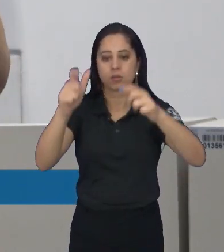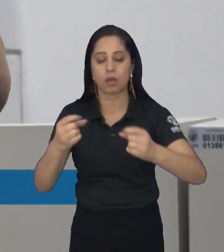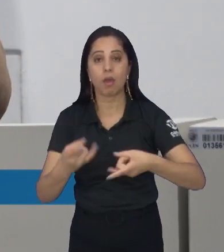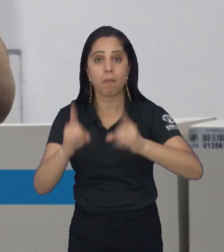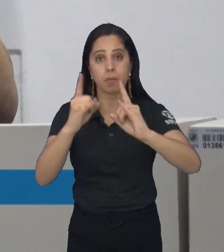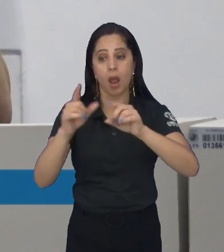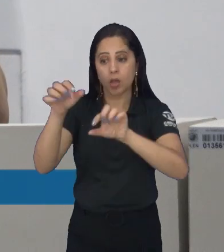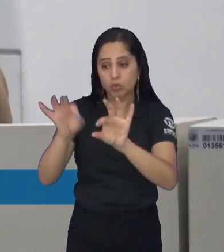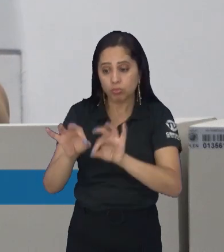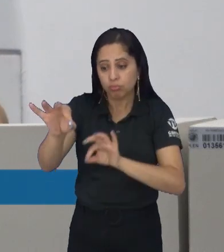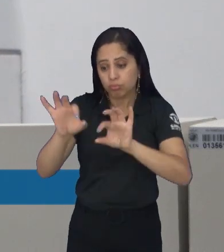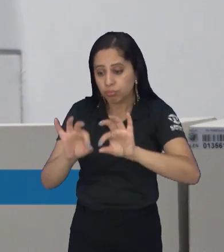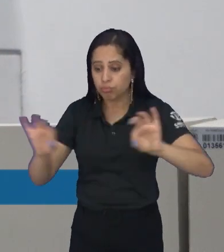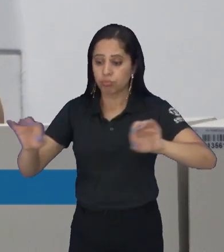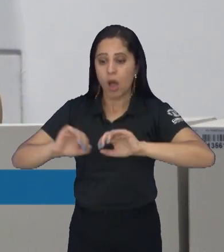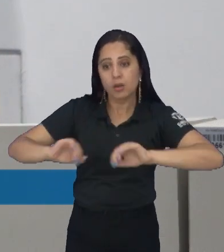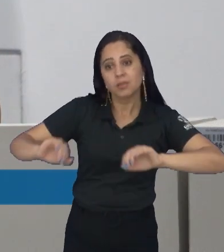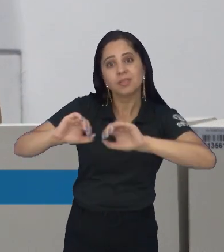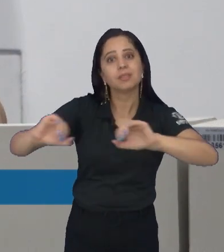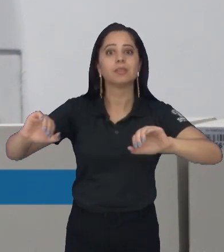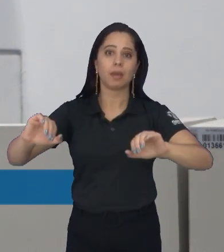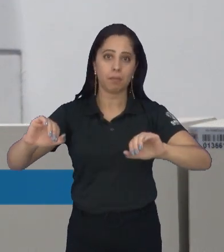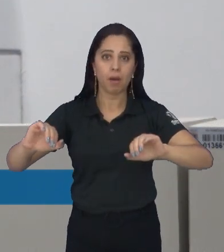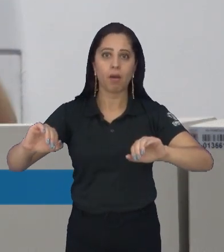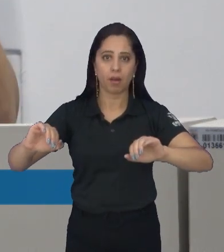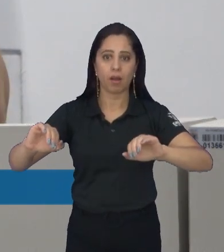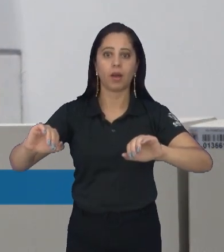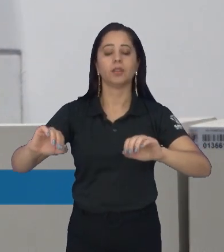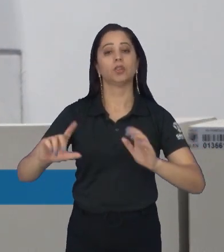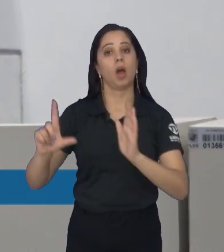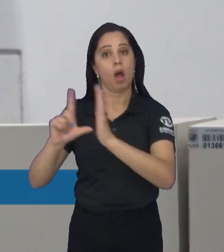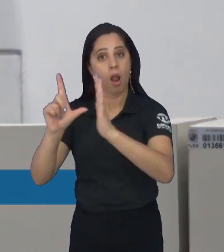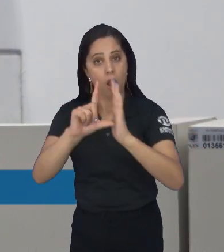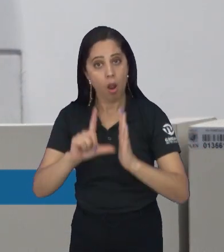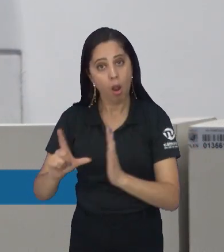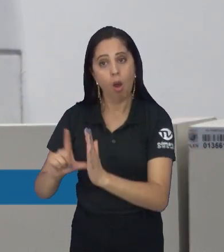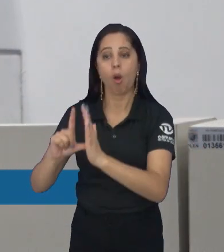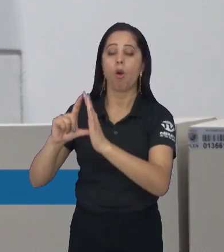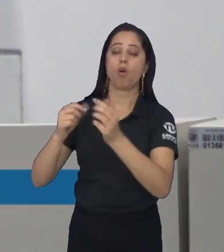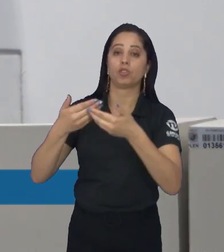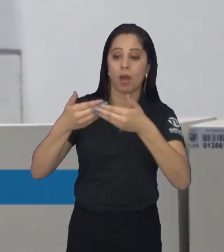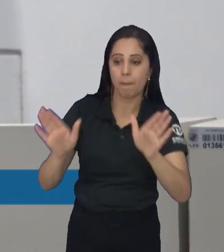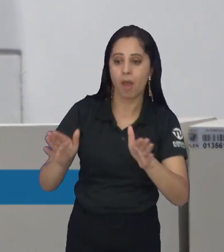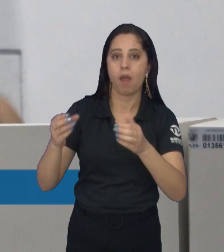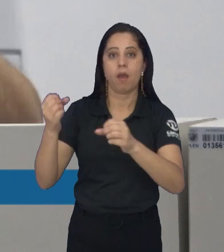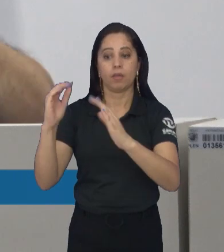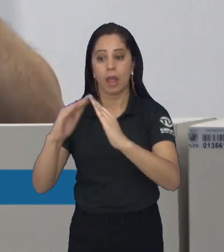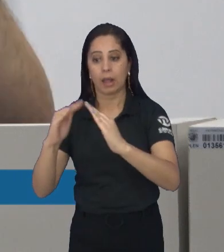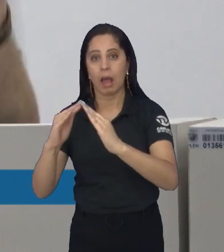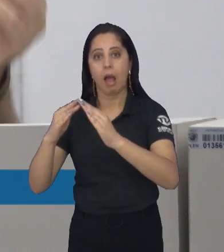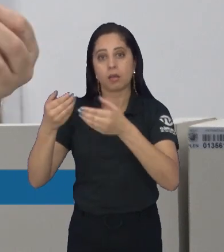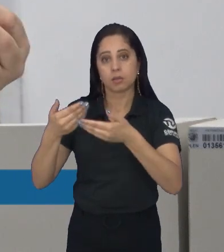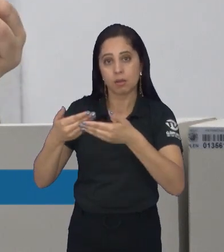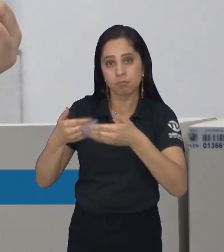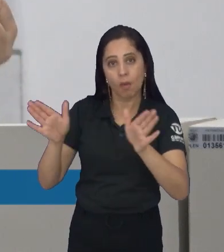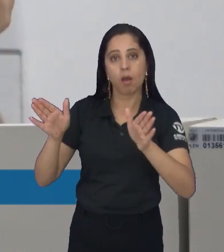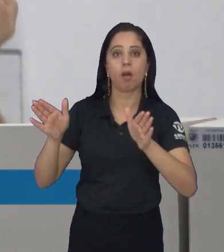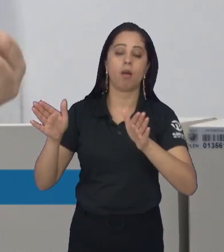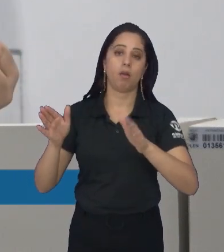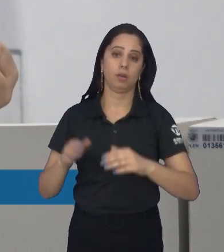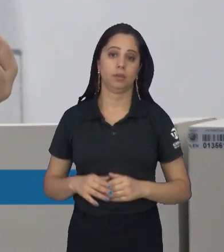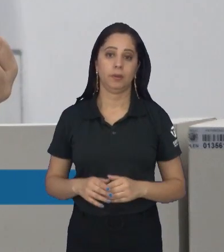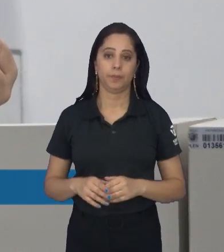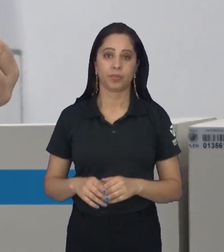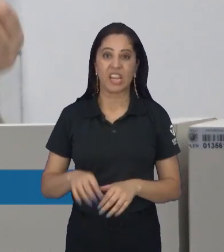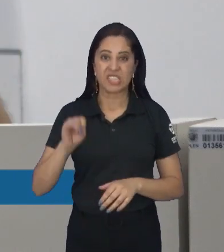os serviços possam acontecer os comércio possam acontecer as casas possam ser aprovadas na prefeitura enquanto ela está numa condição de